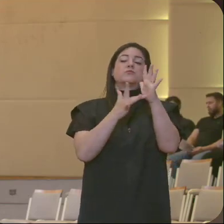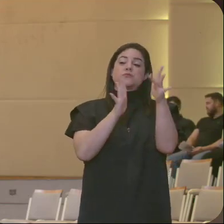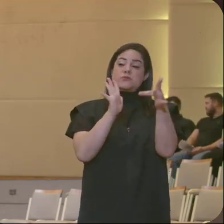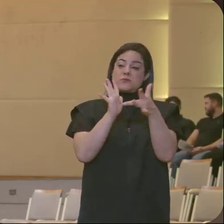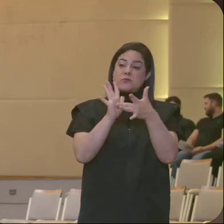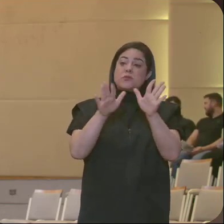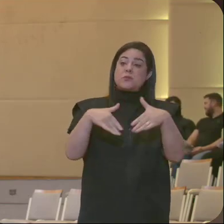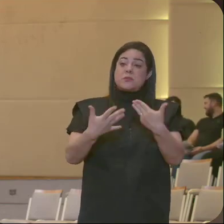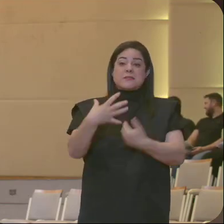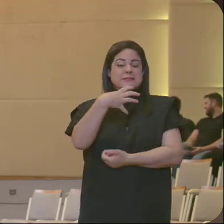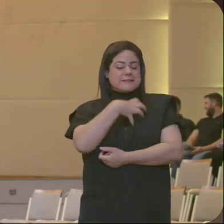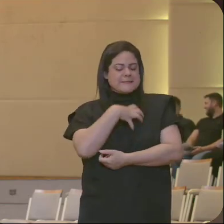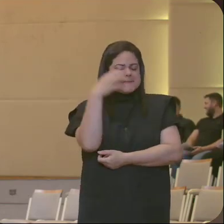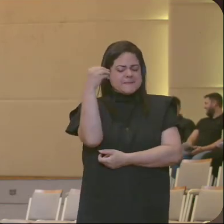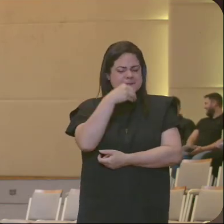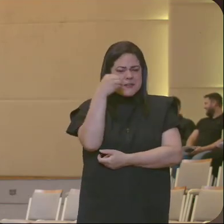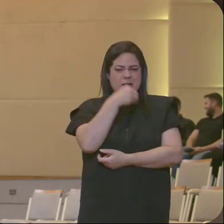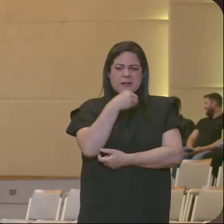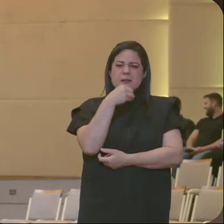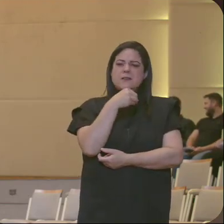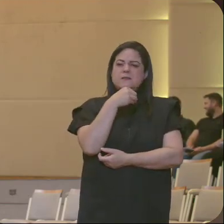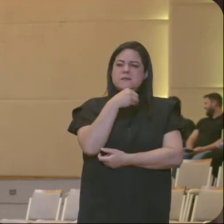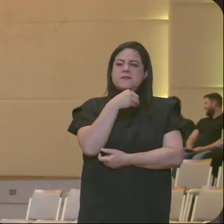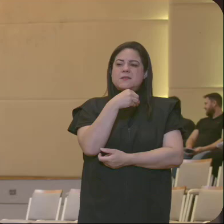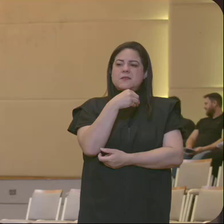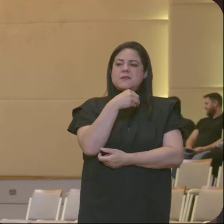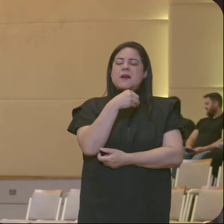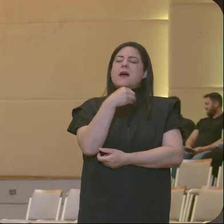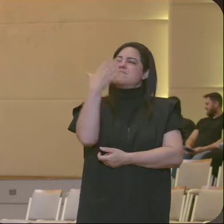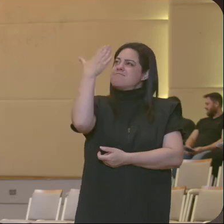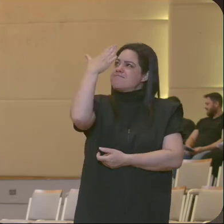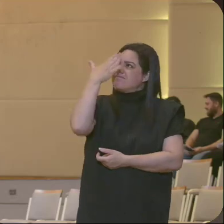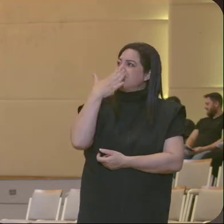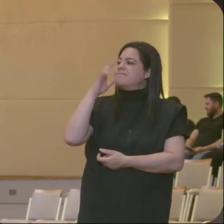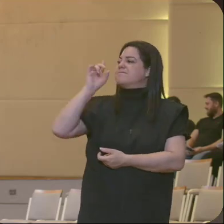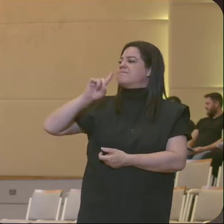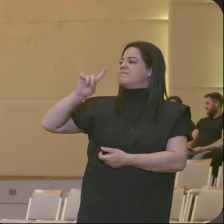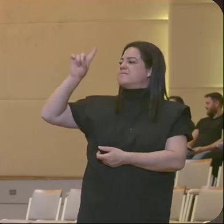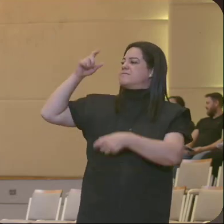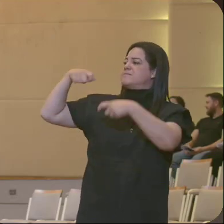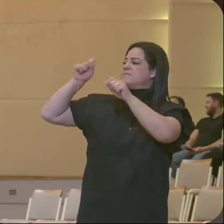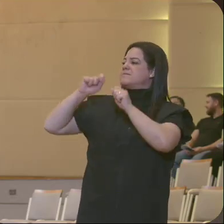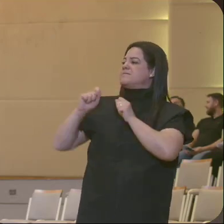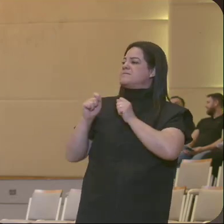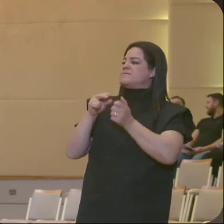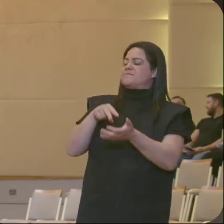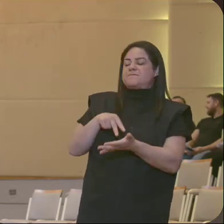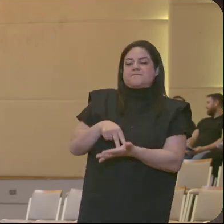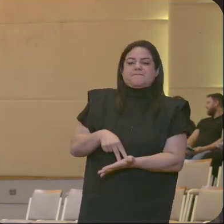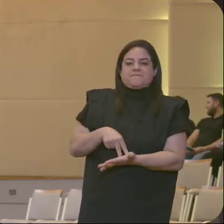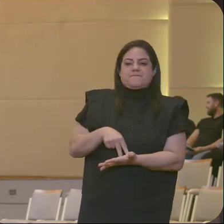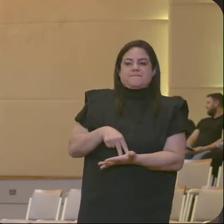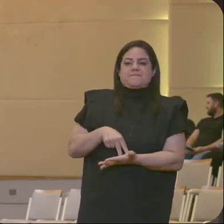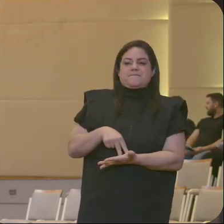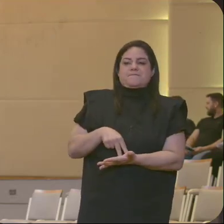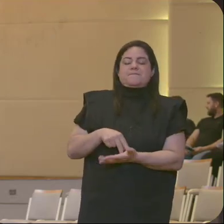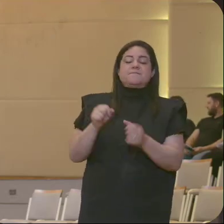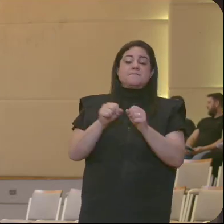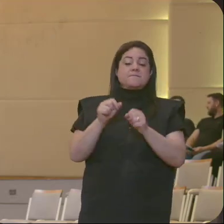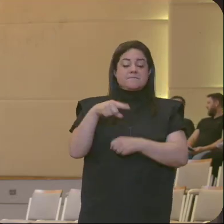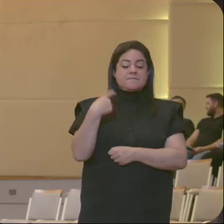Quando nos sentimos fracos, a presença de Deus nos sustenta e nos